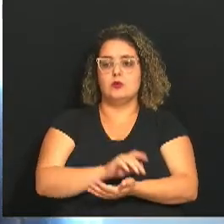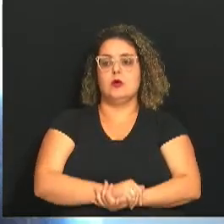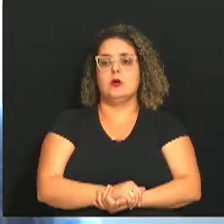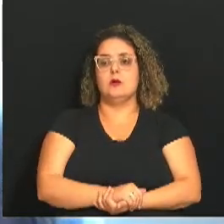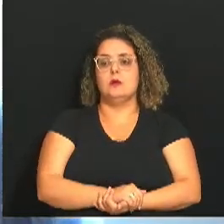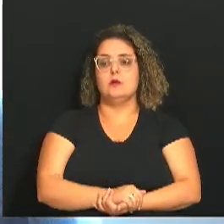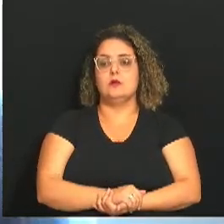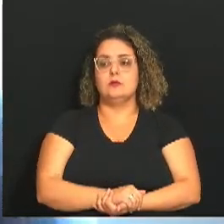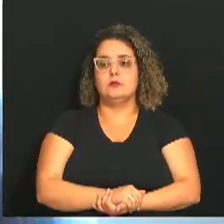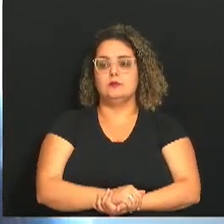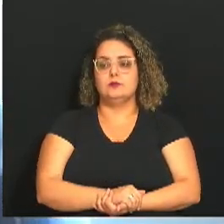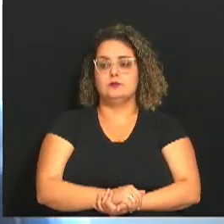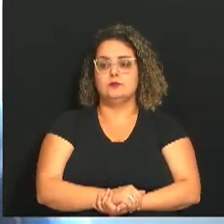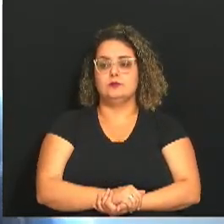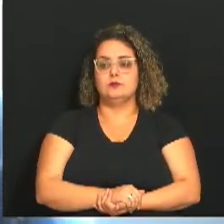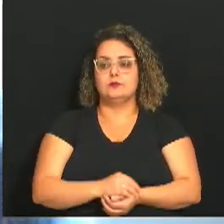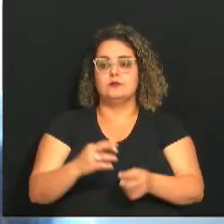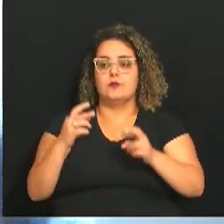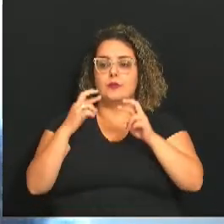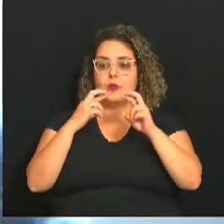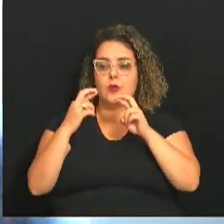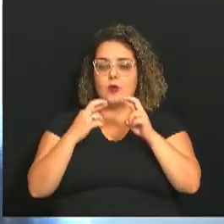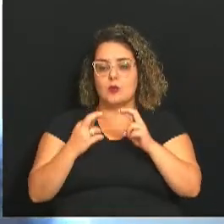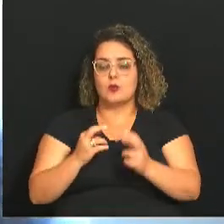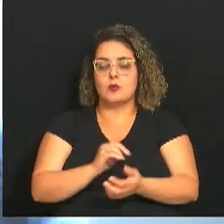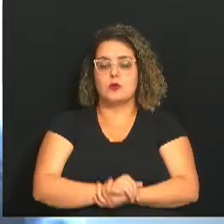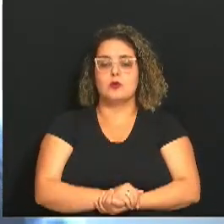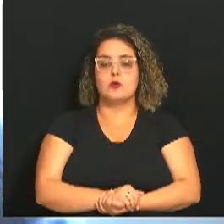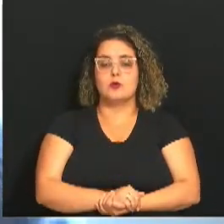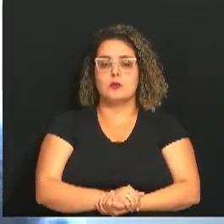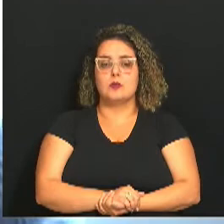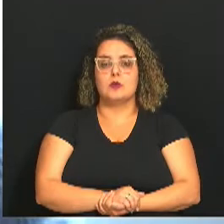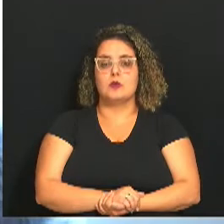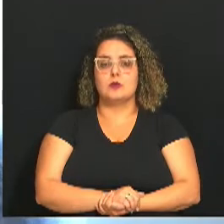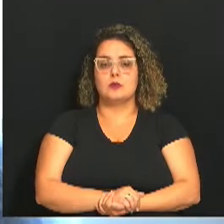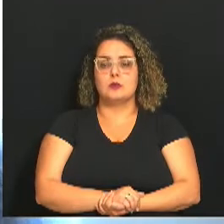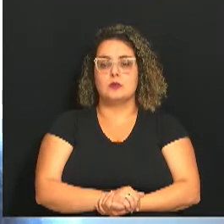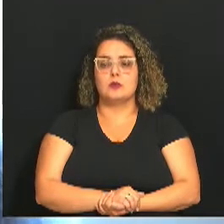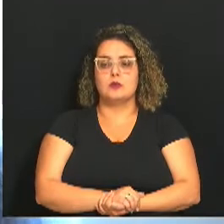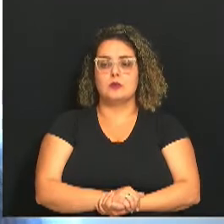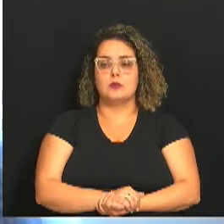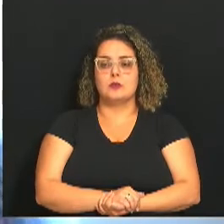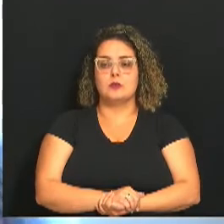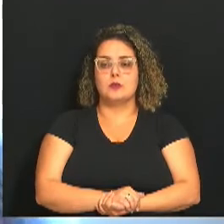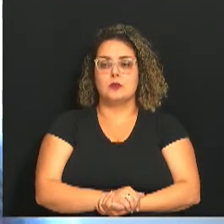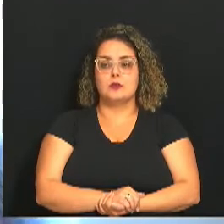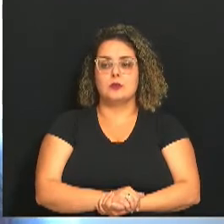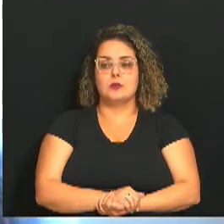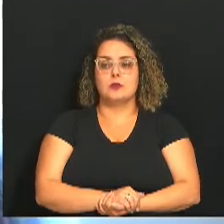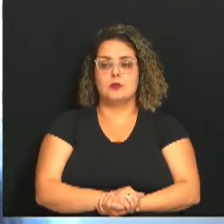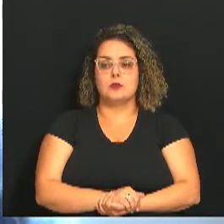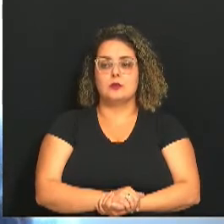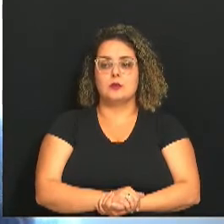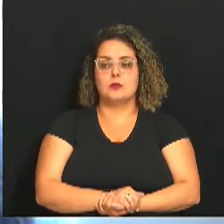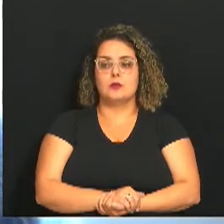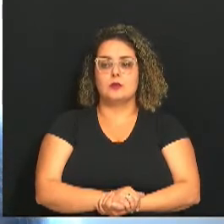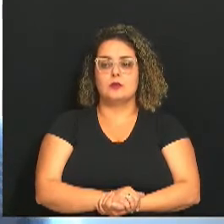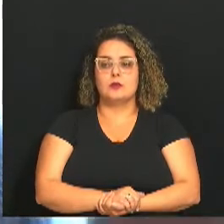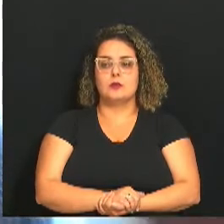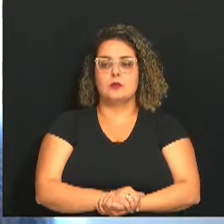né, especialmente de monitoramento das condições meteorológicas. Então, a gente fez